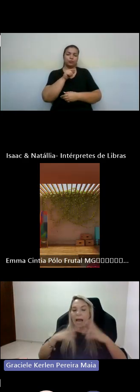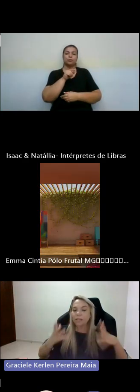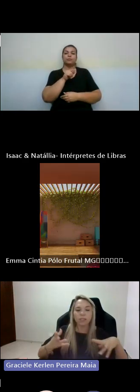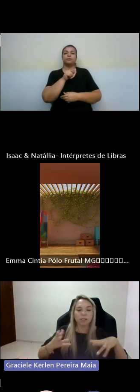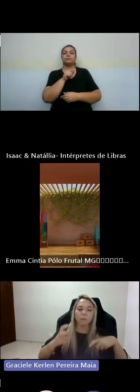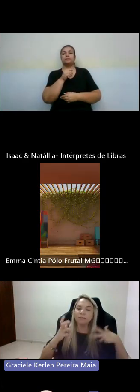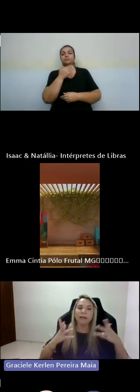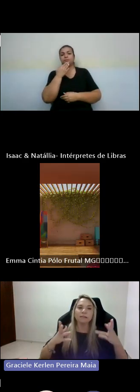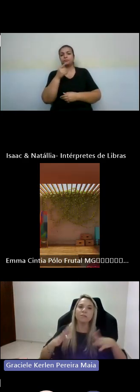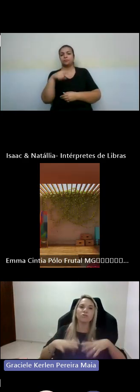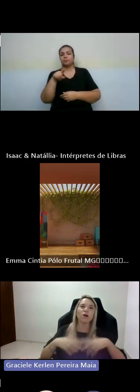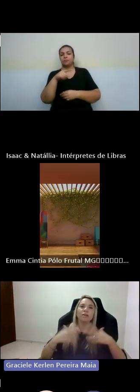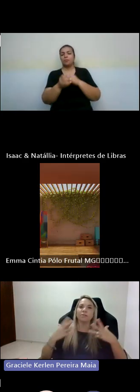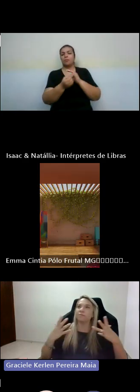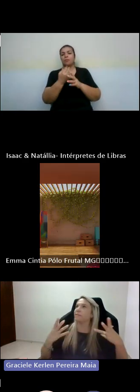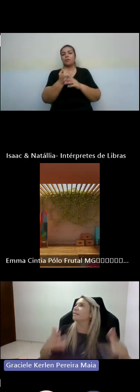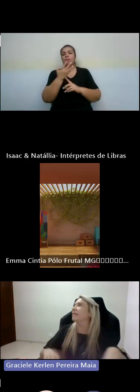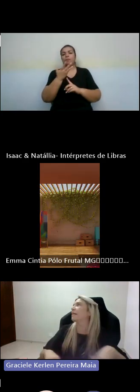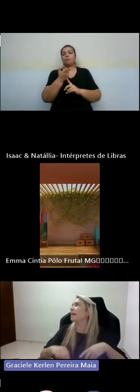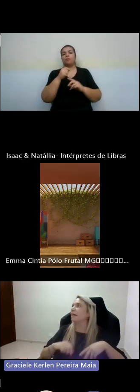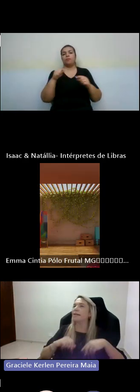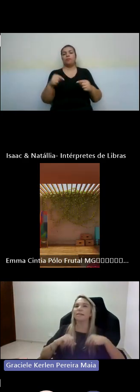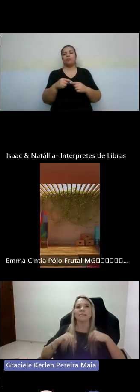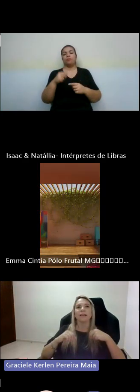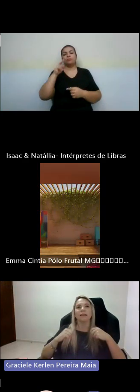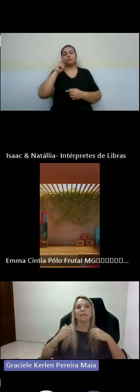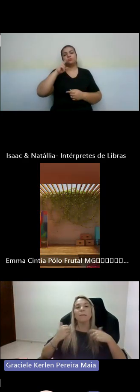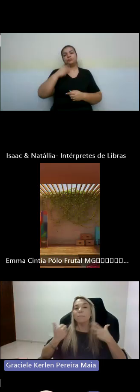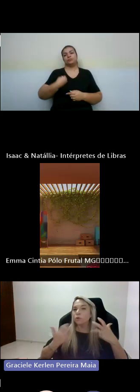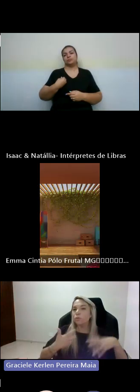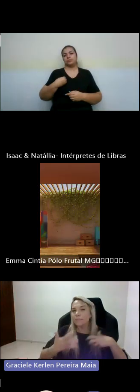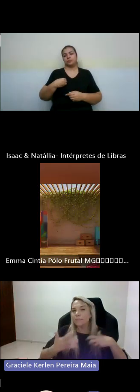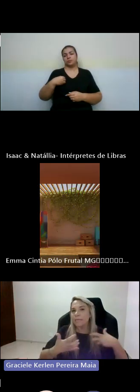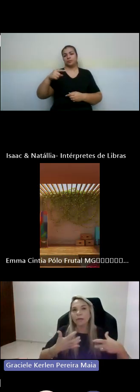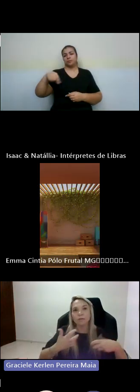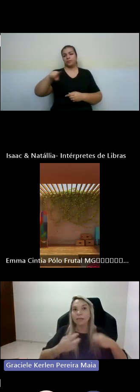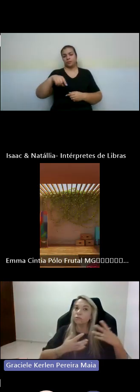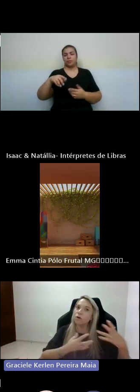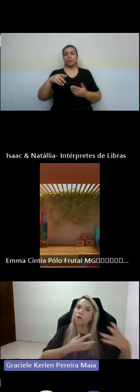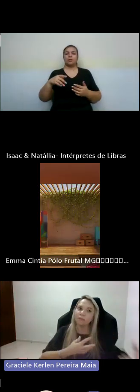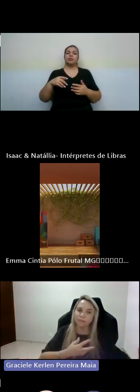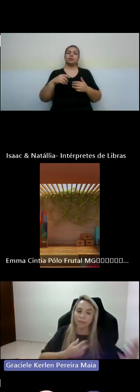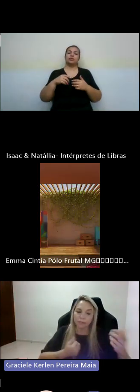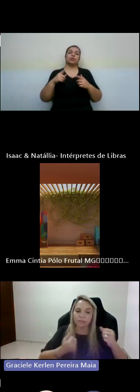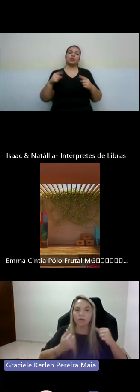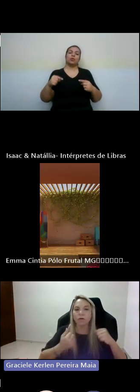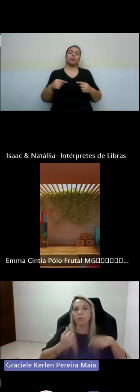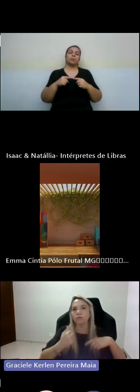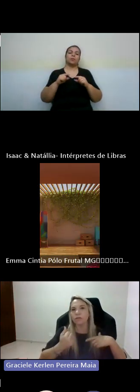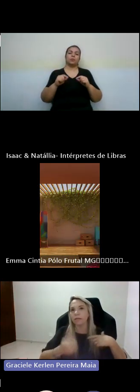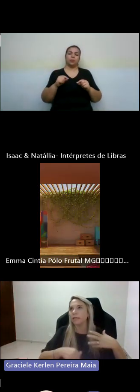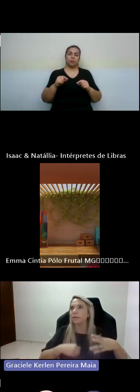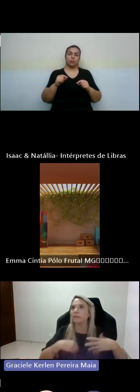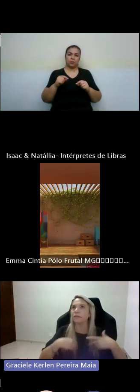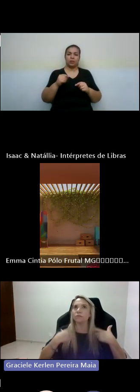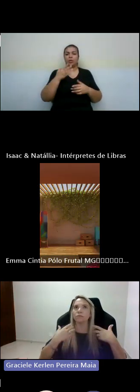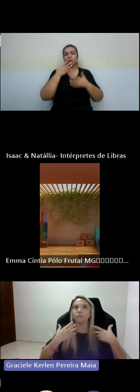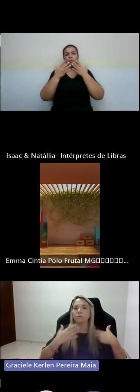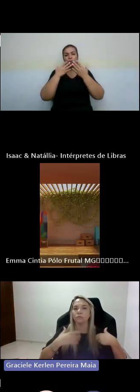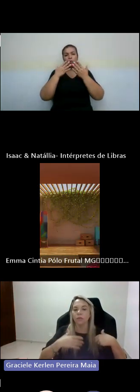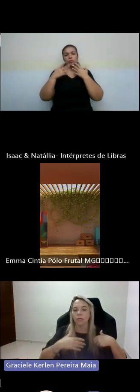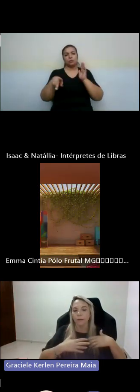uma arte que mostrasse a história de vida deles, né? Muito baseado nas cores que a Nancy Hork utiliza,